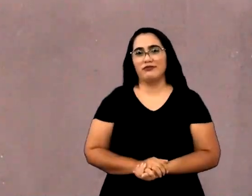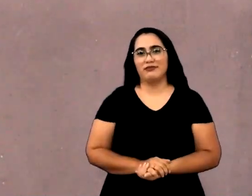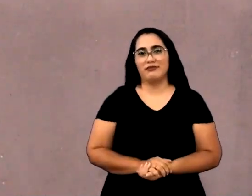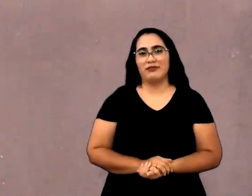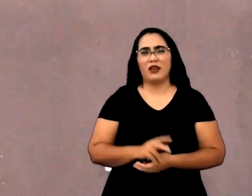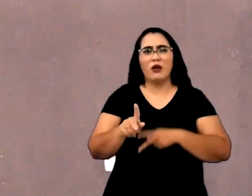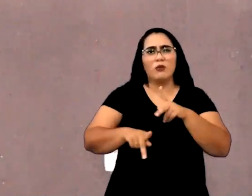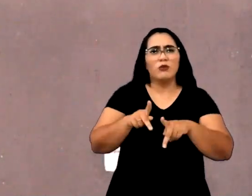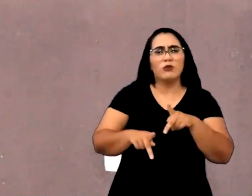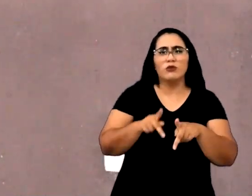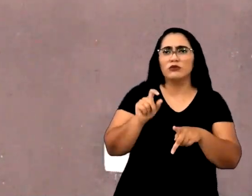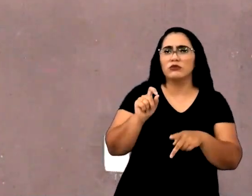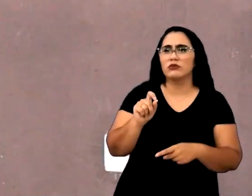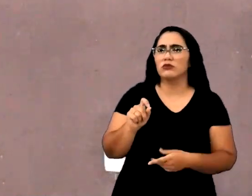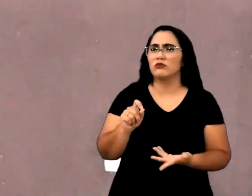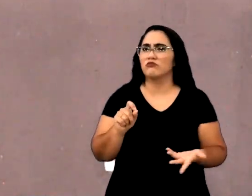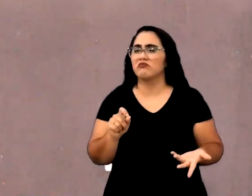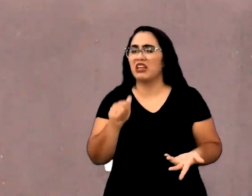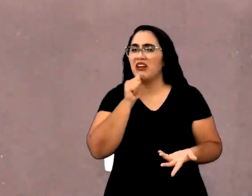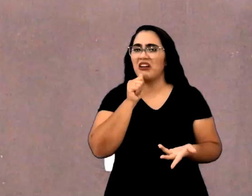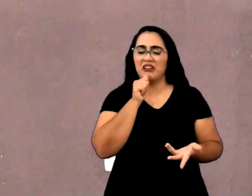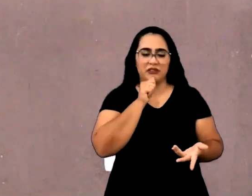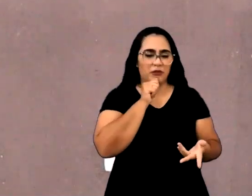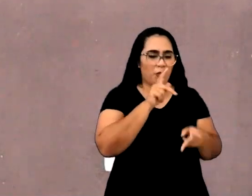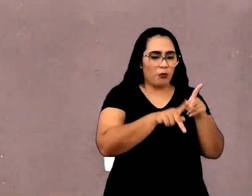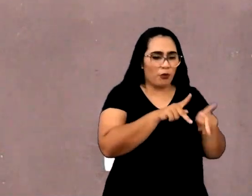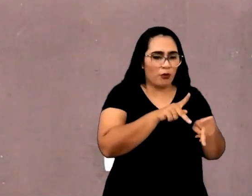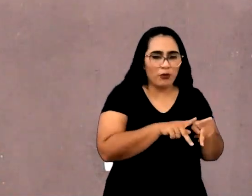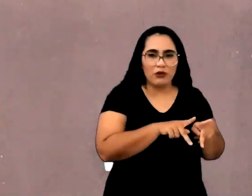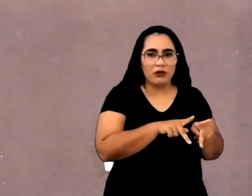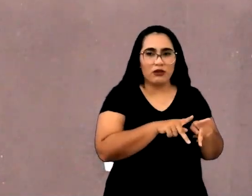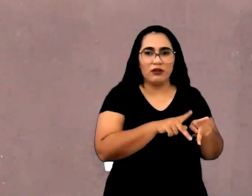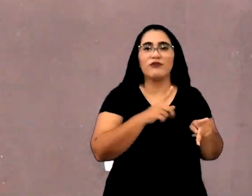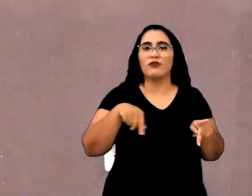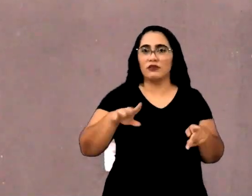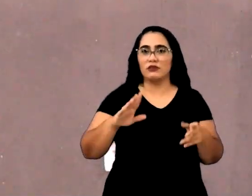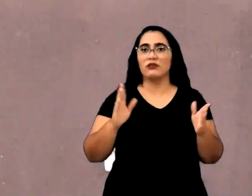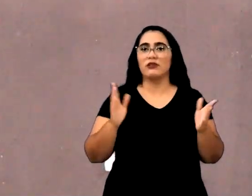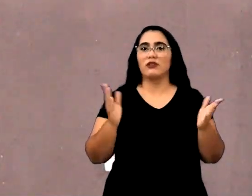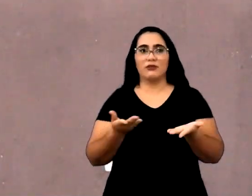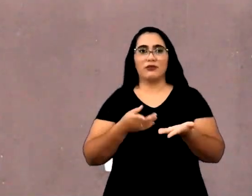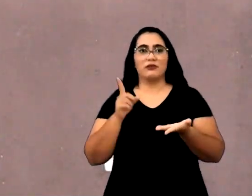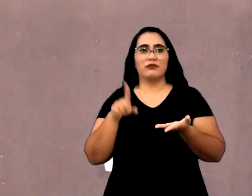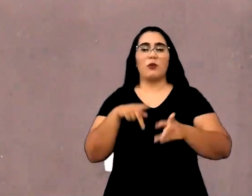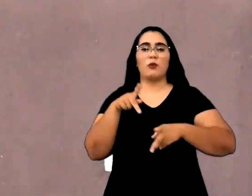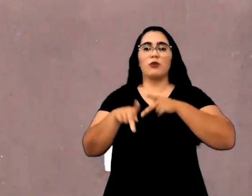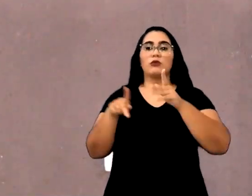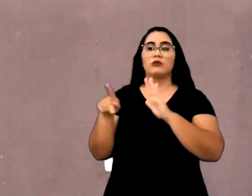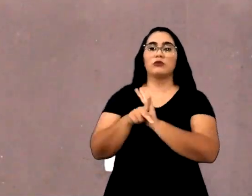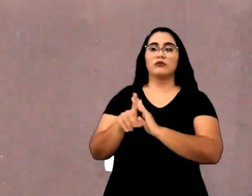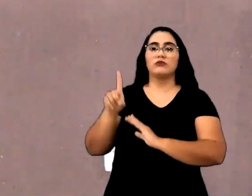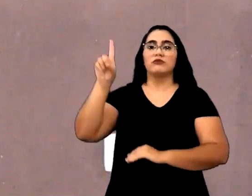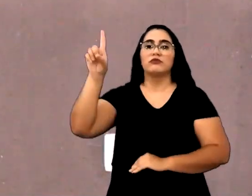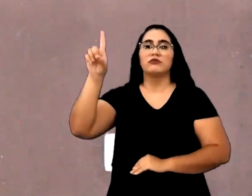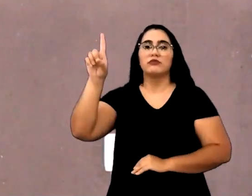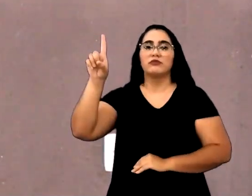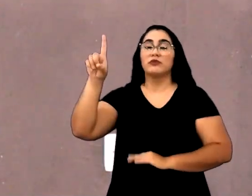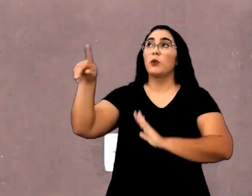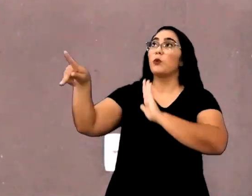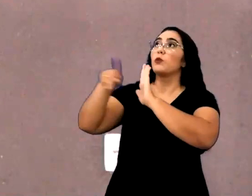Um povo em que não eras povo, como diz aqui em Pedro, mas agora sois povo. E ele diz de